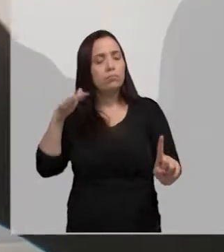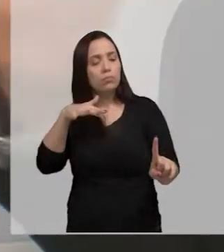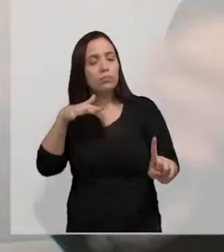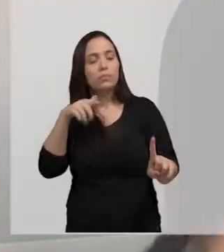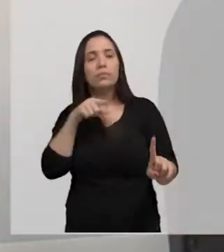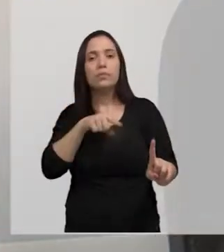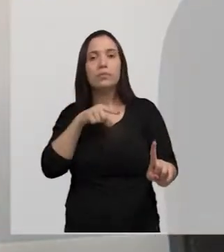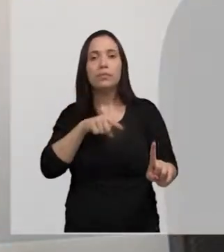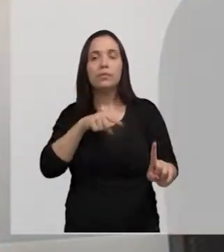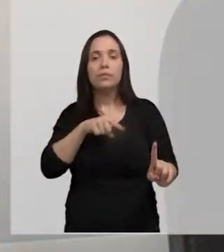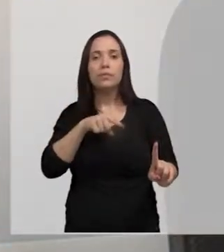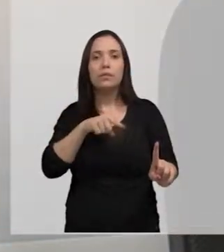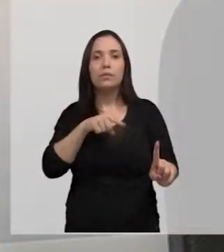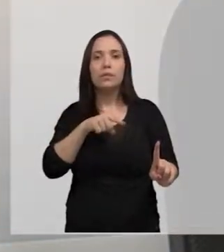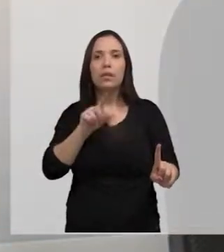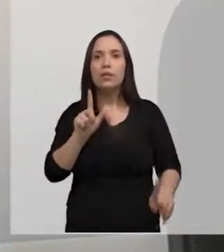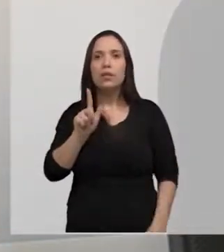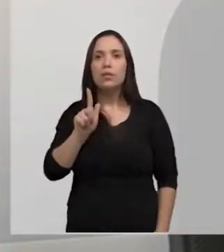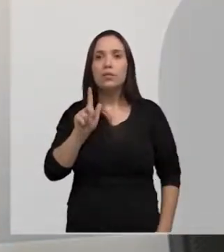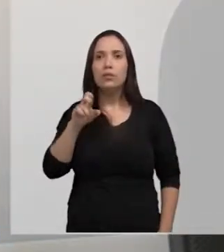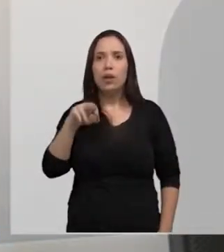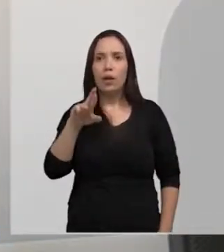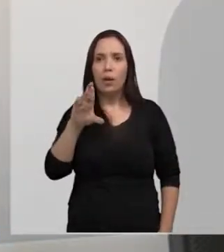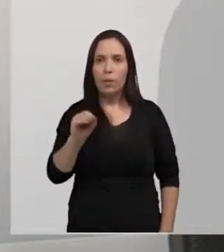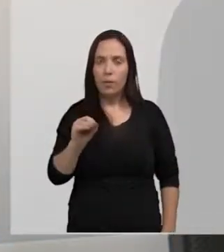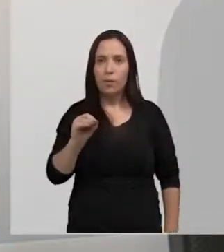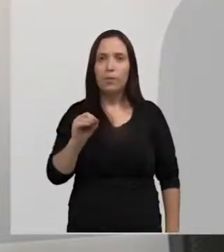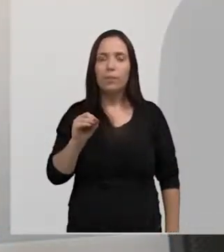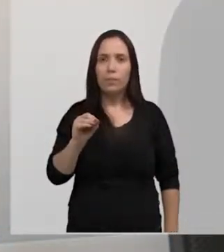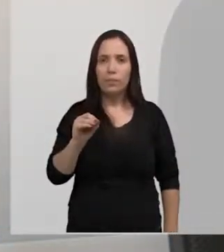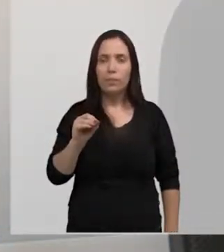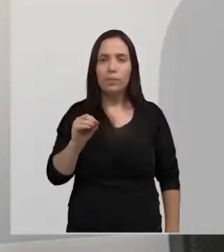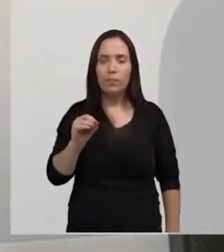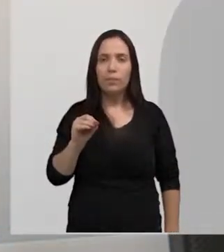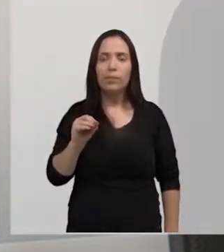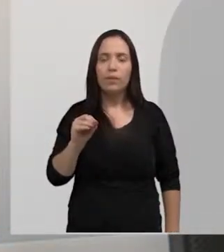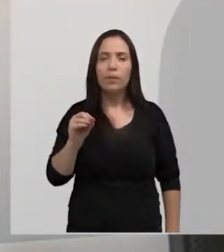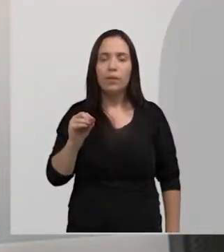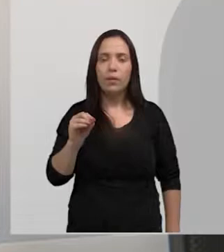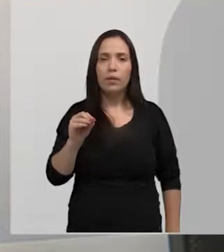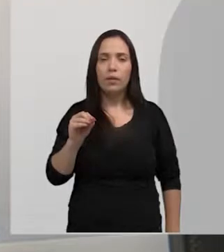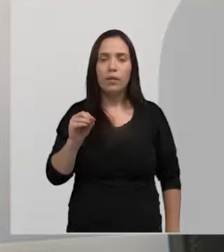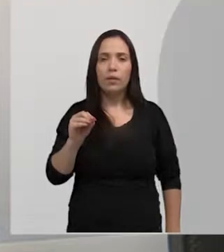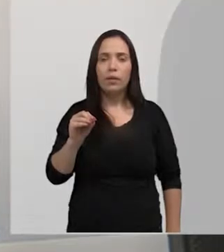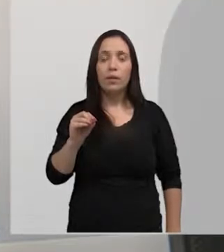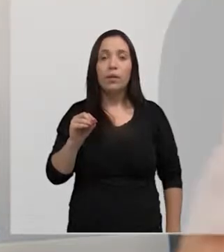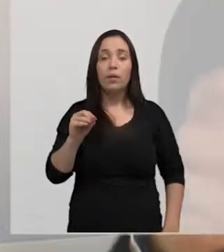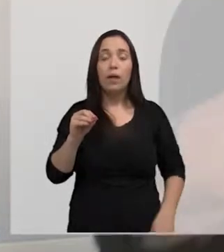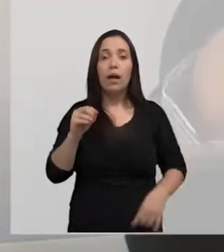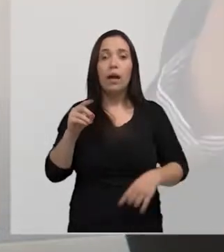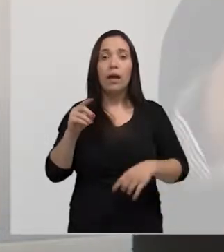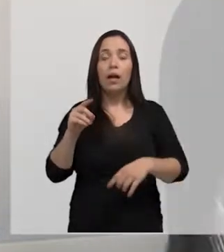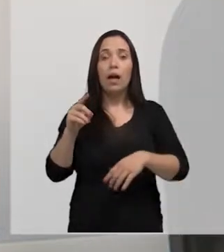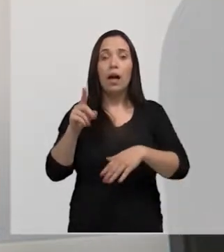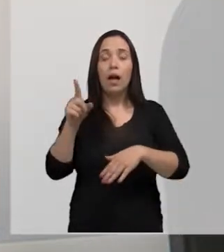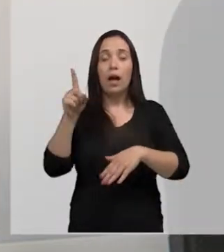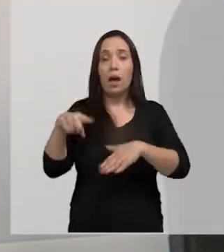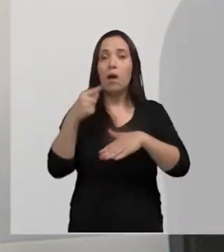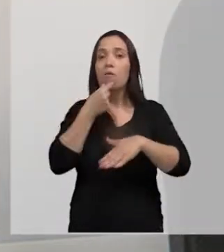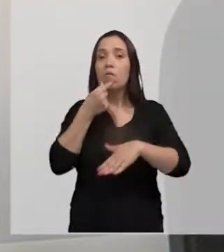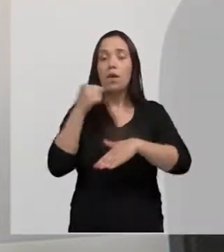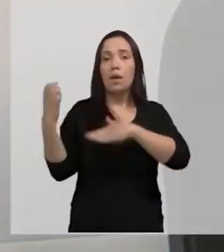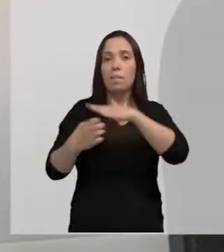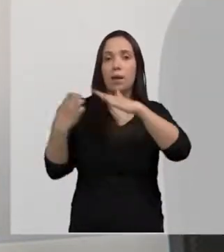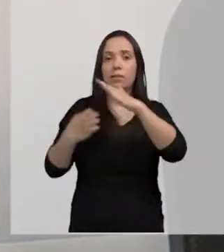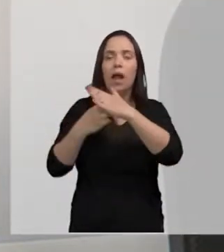o genro de Paz de Andrade. Você se lembra em 98? Lembro demais. A turma dizia, era um empresário que vem da região